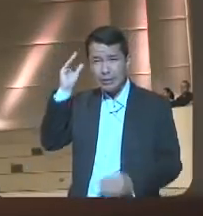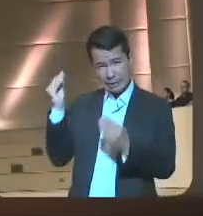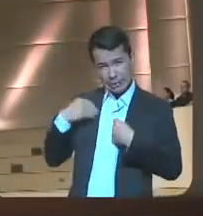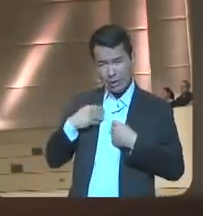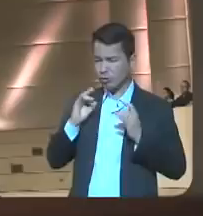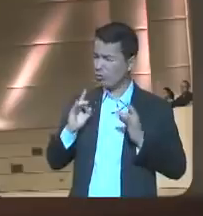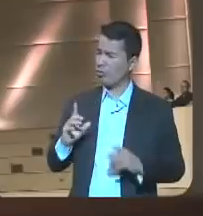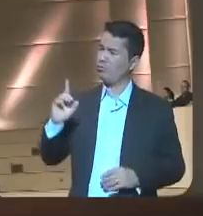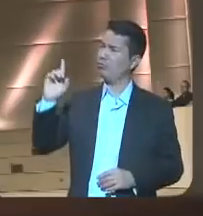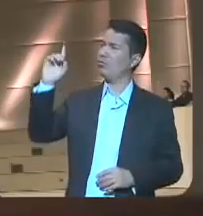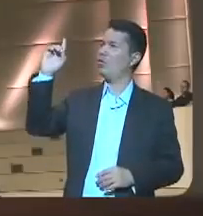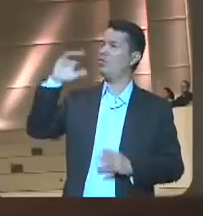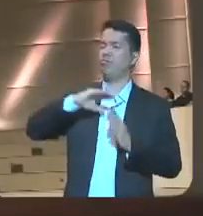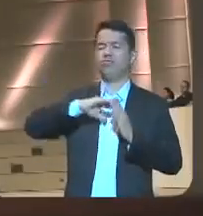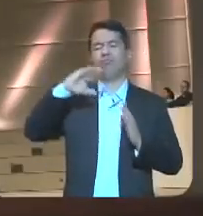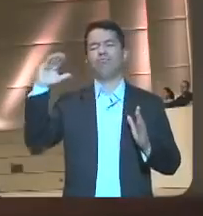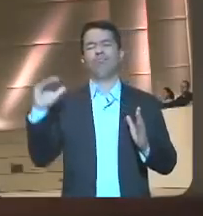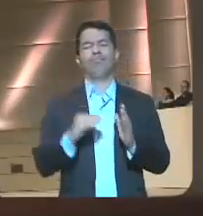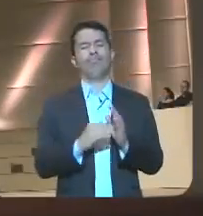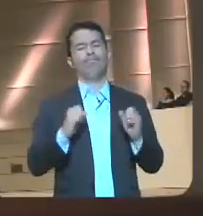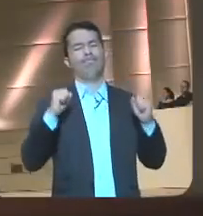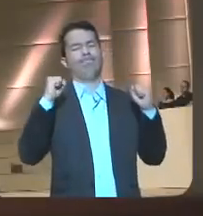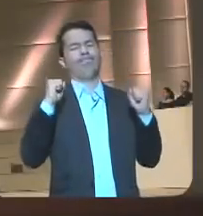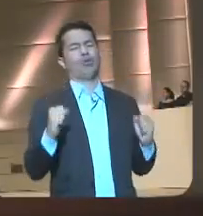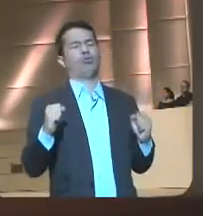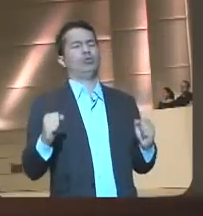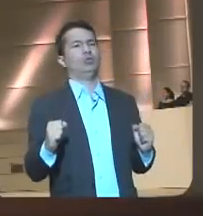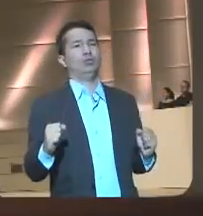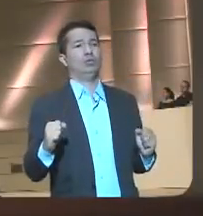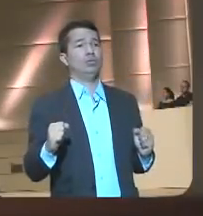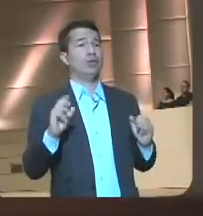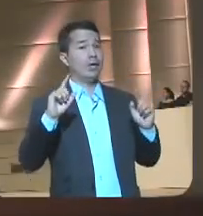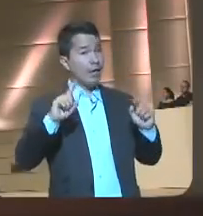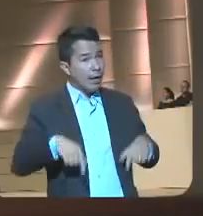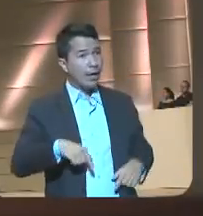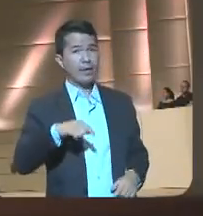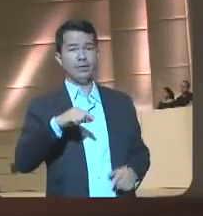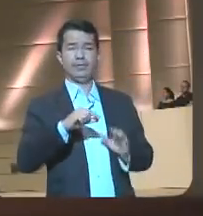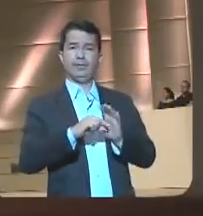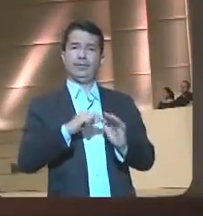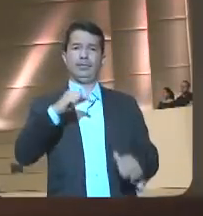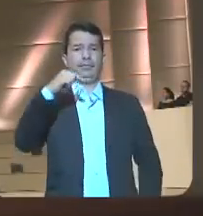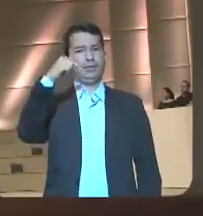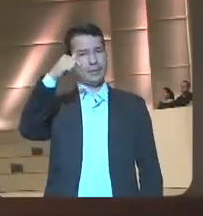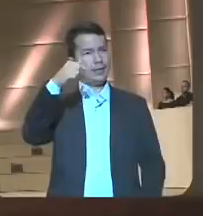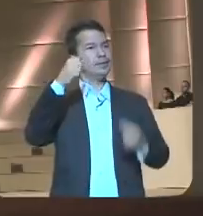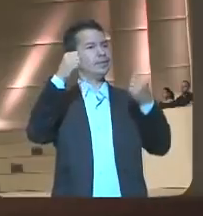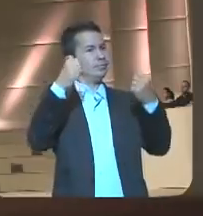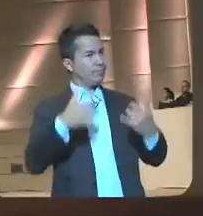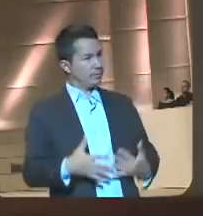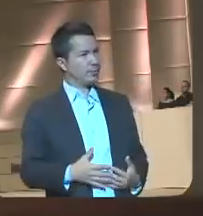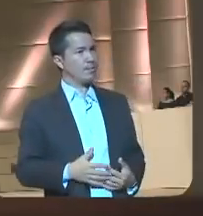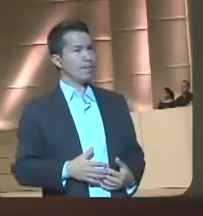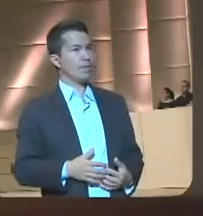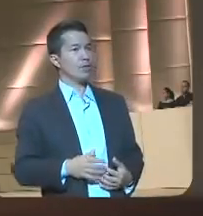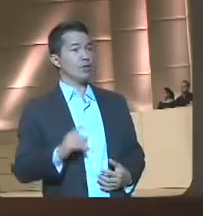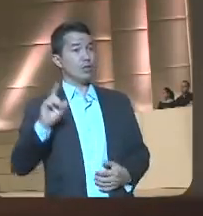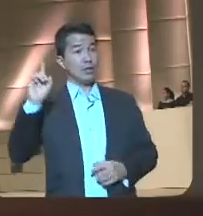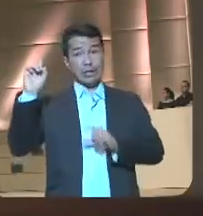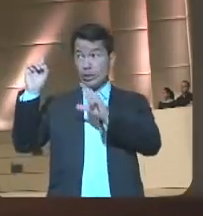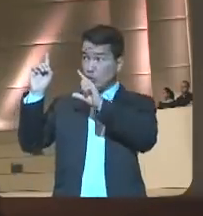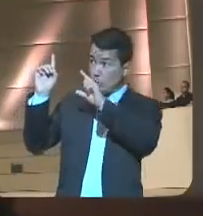deus todo poderoso e é isso que ele está falando aqui vale a pena colocar o senhor como a nossa herança